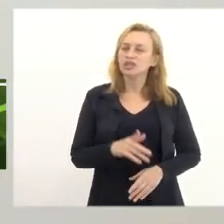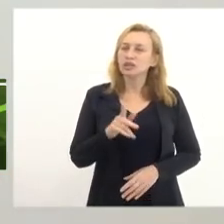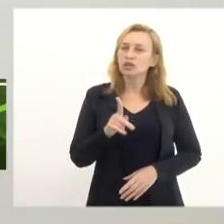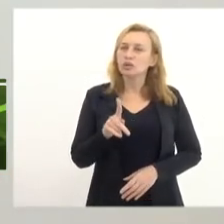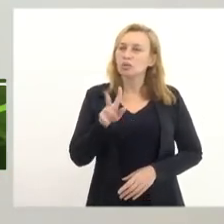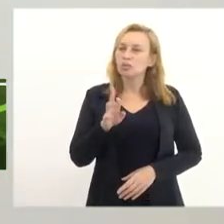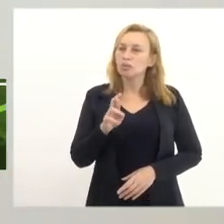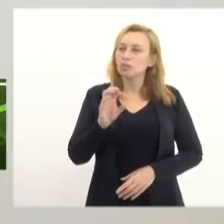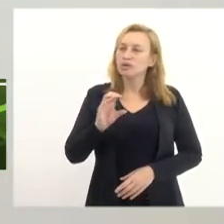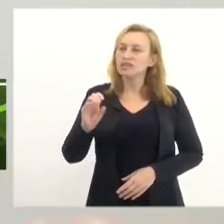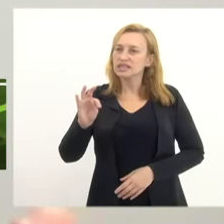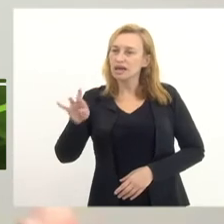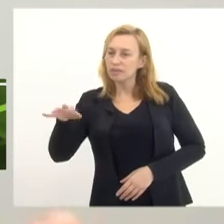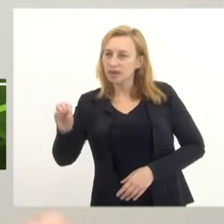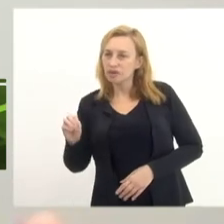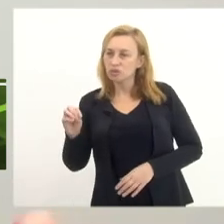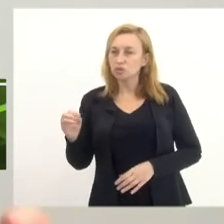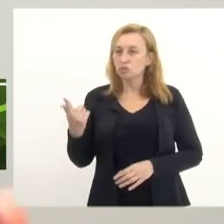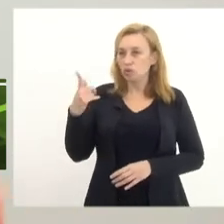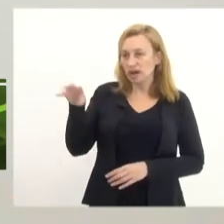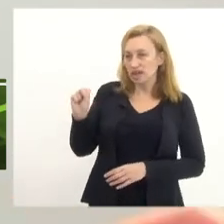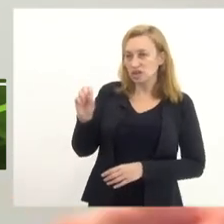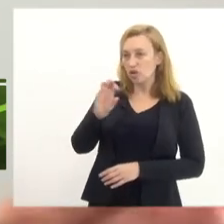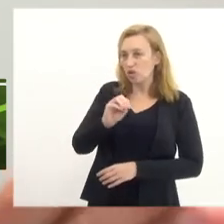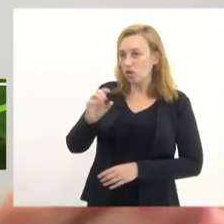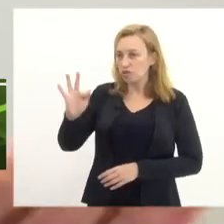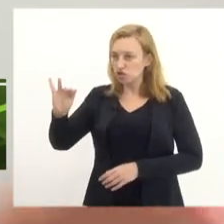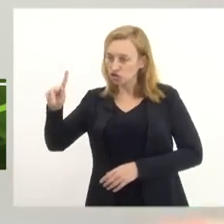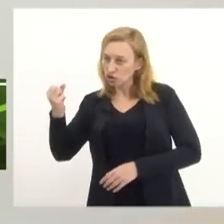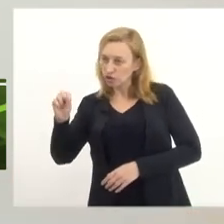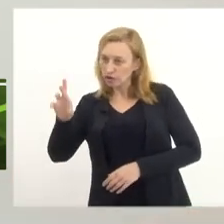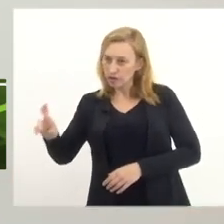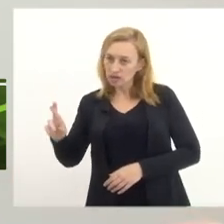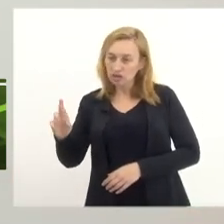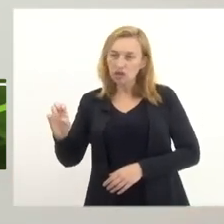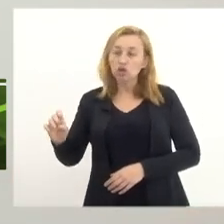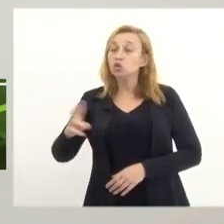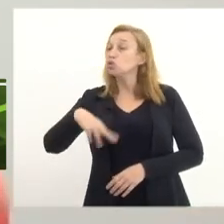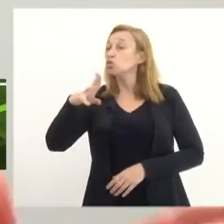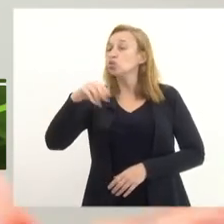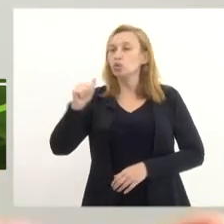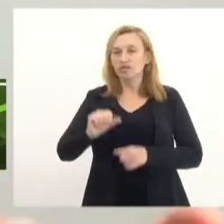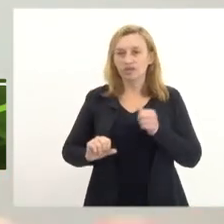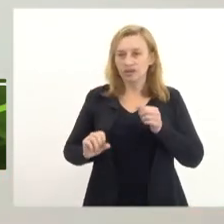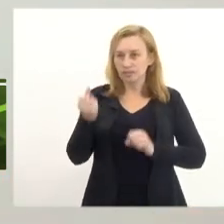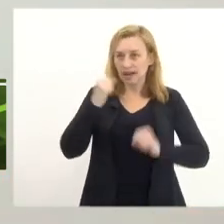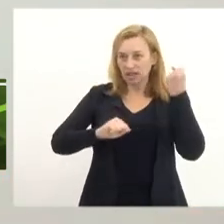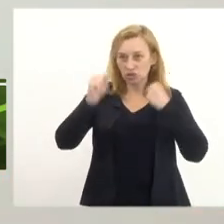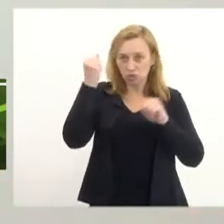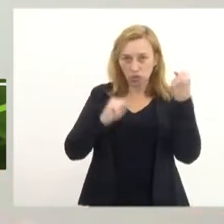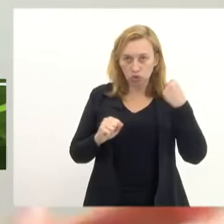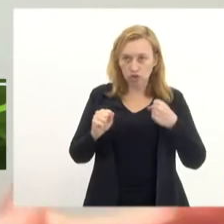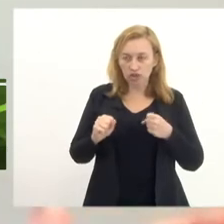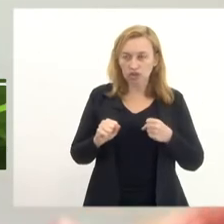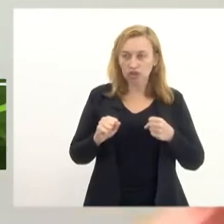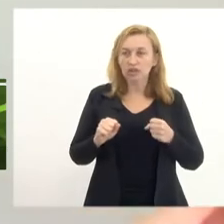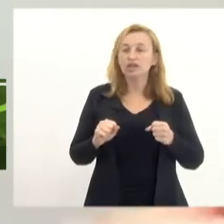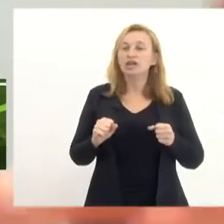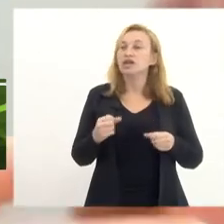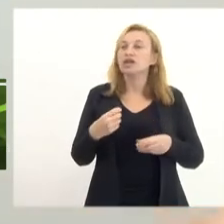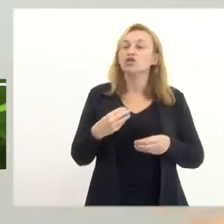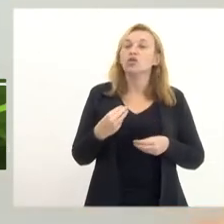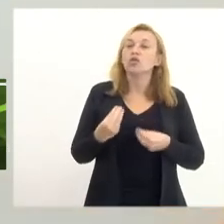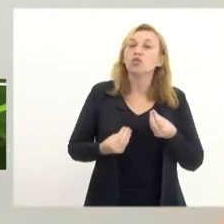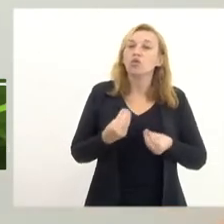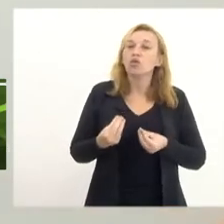processamento do gás offshore, ele jamais foi feito pela indústria. Esse processamento de gás offshore, ele é feito